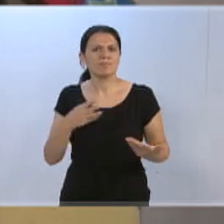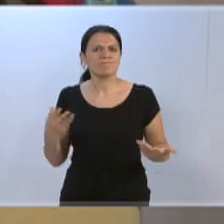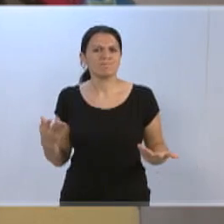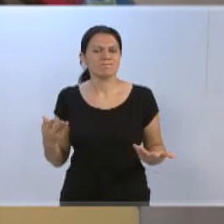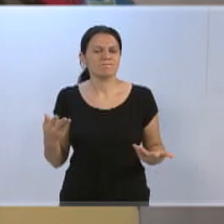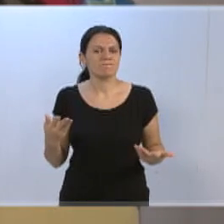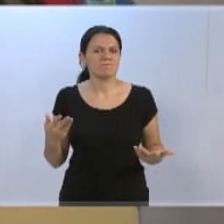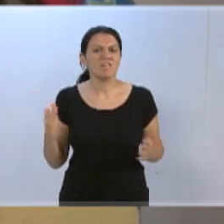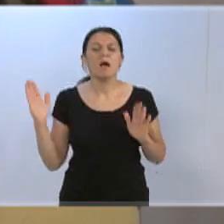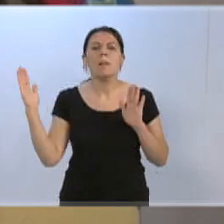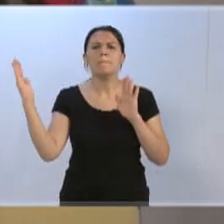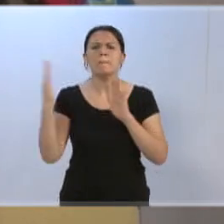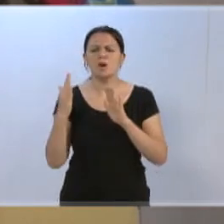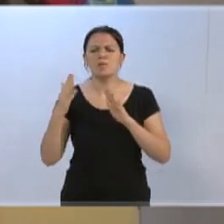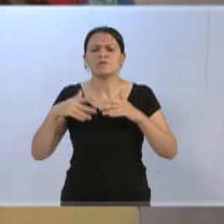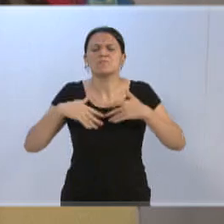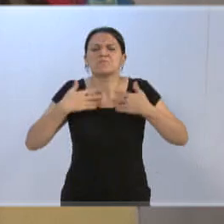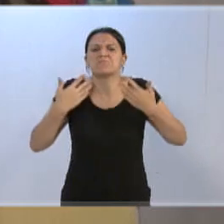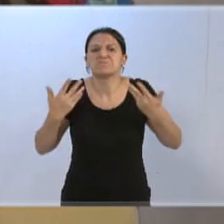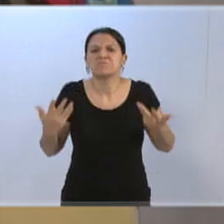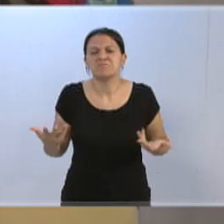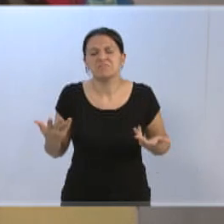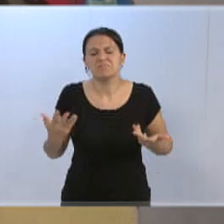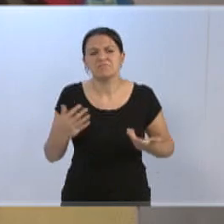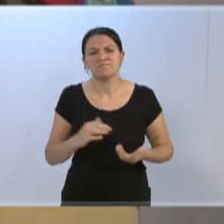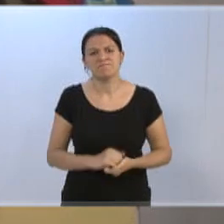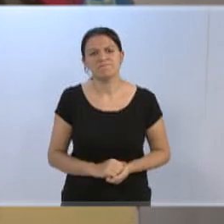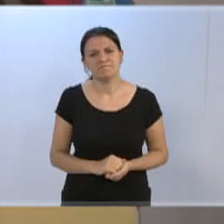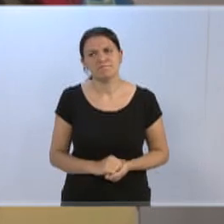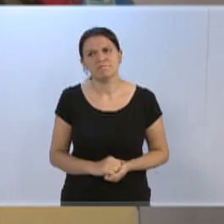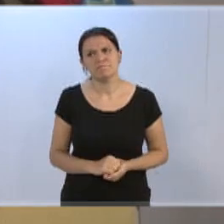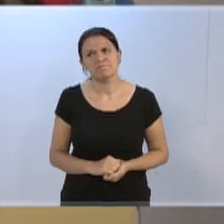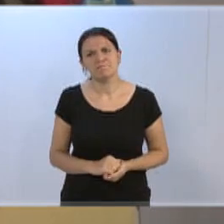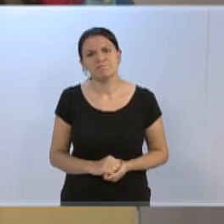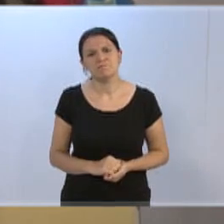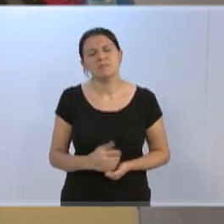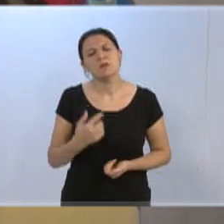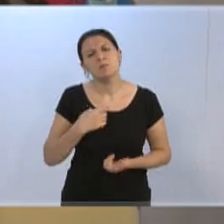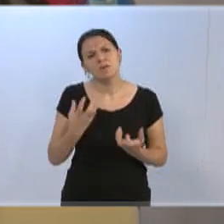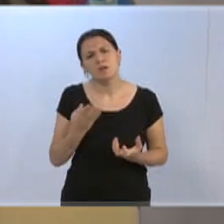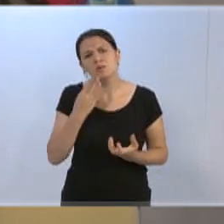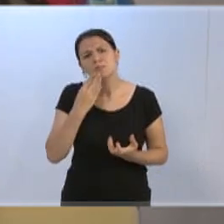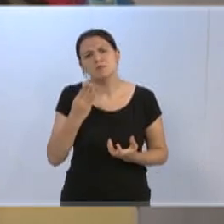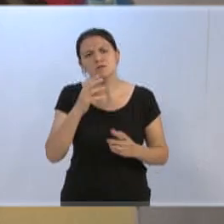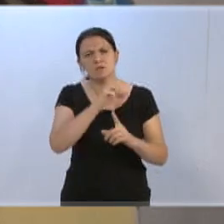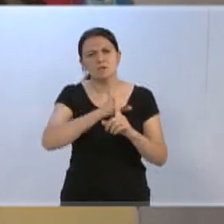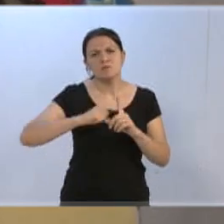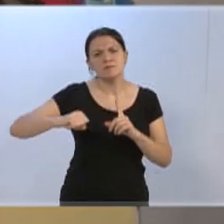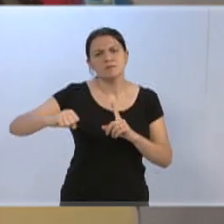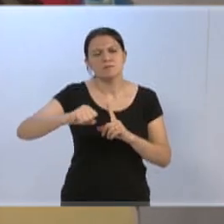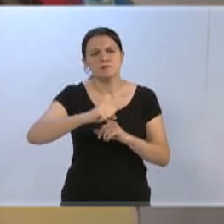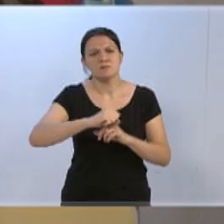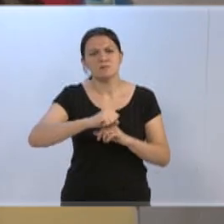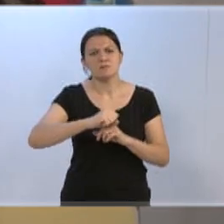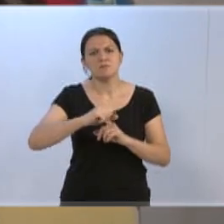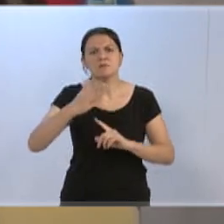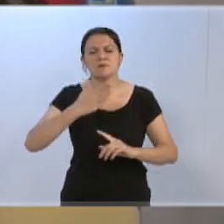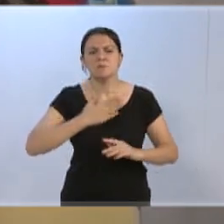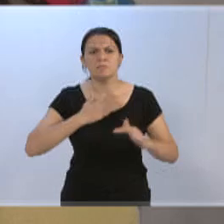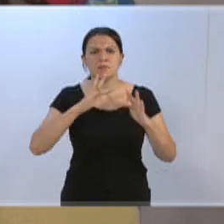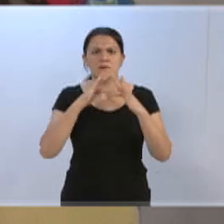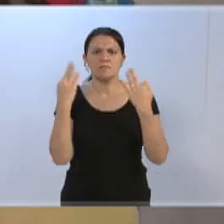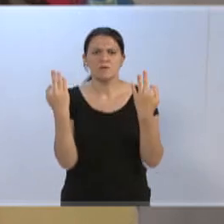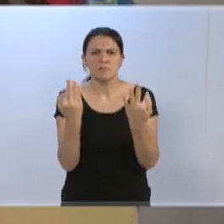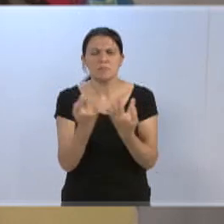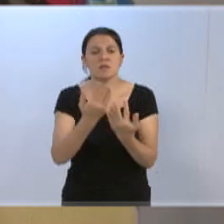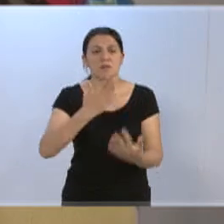Aonde estão as provas das acusações? Então, senhoras e senhores, eu quero pedir à sociedade, à minha família, à minha